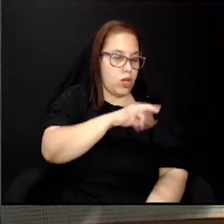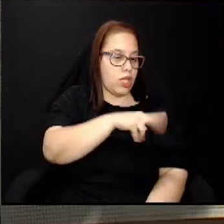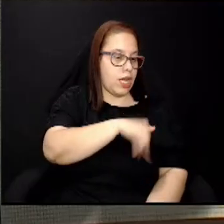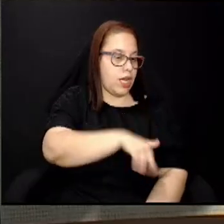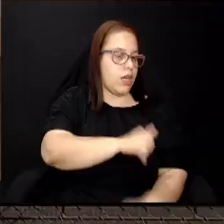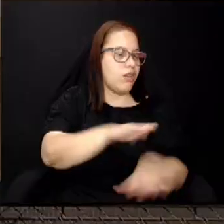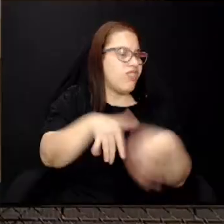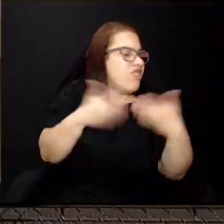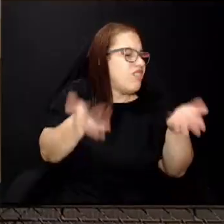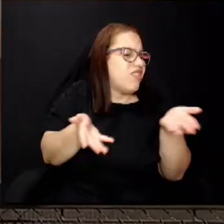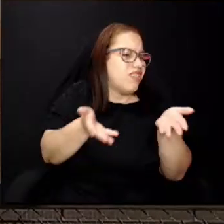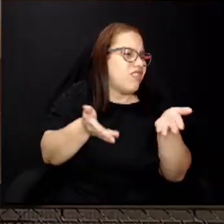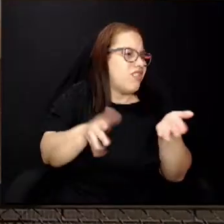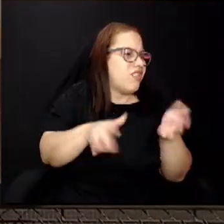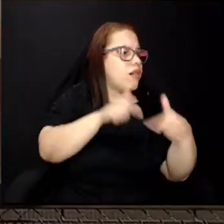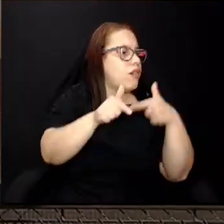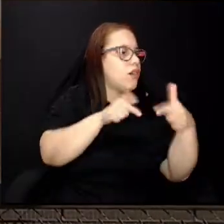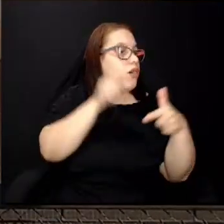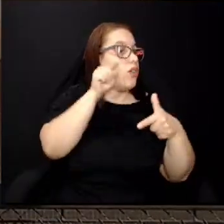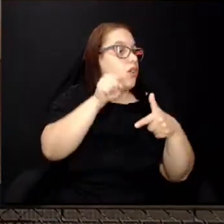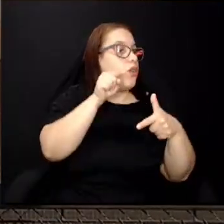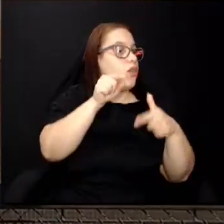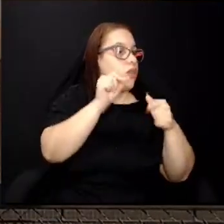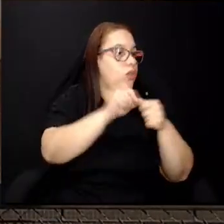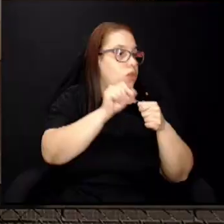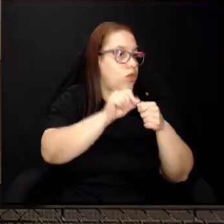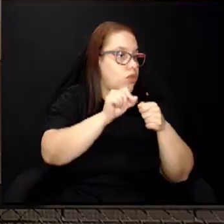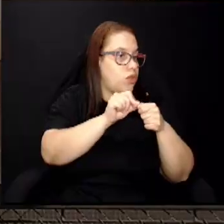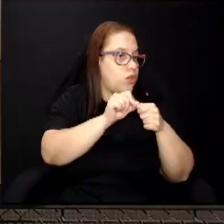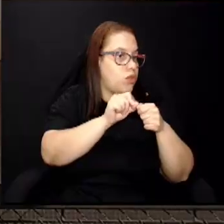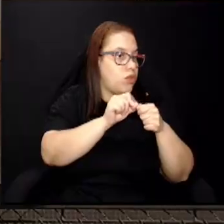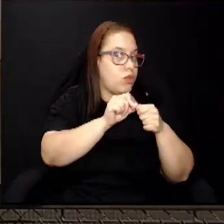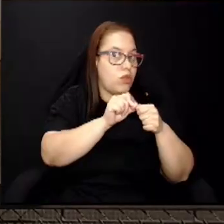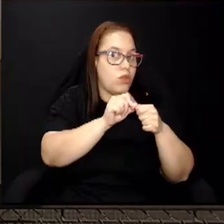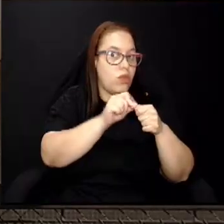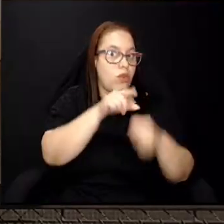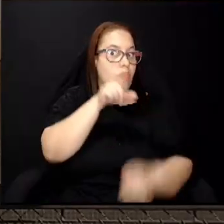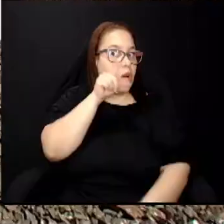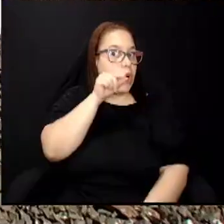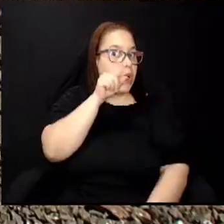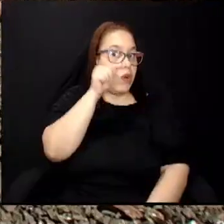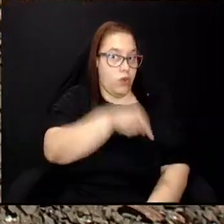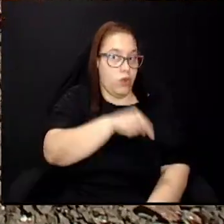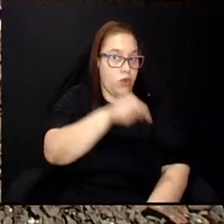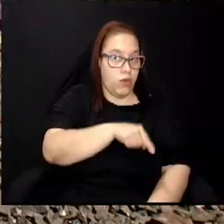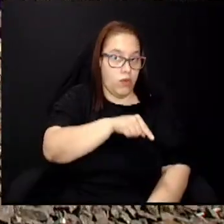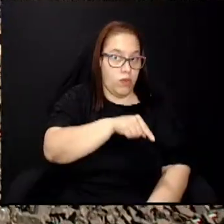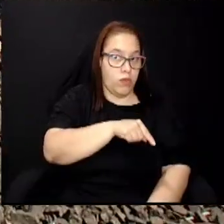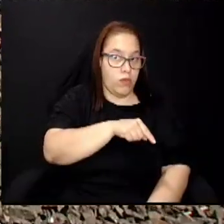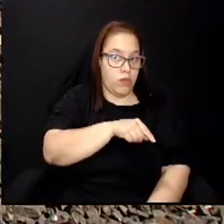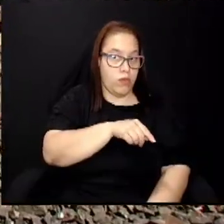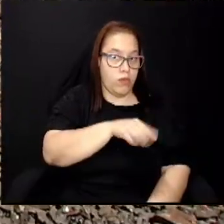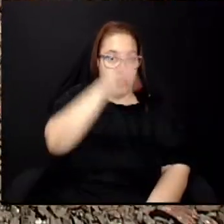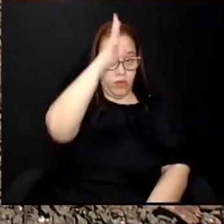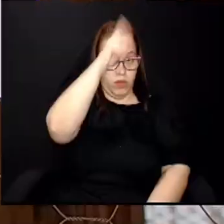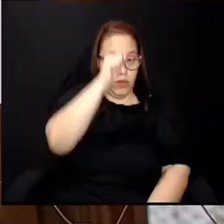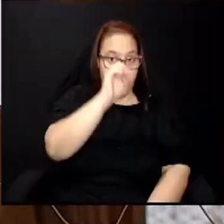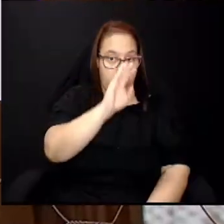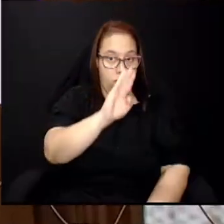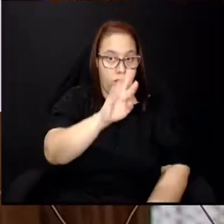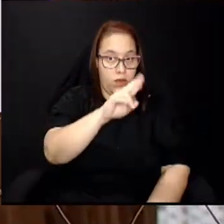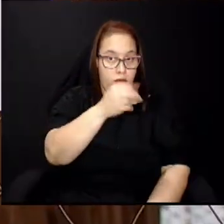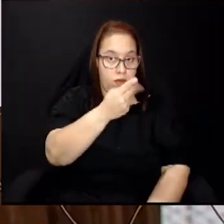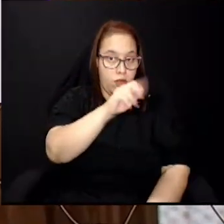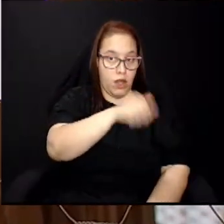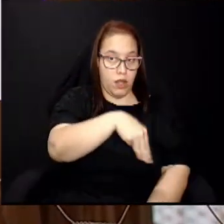o trabalho que vocês fazem perante essas aves aqui? Tanto a galinha brama, tem a sedosa também, né?